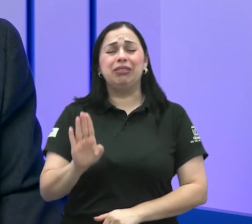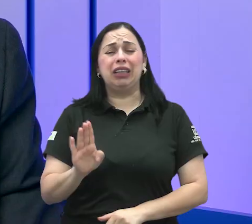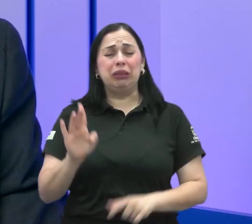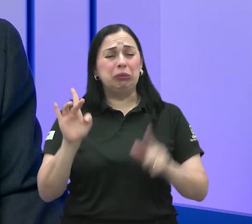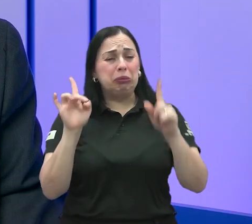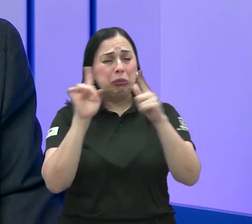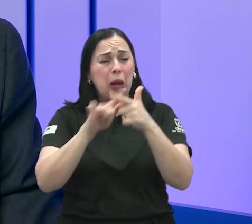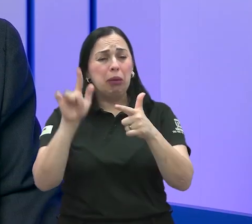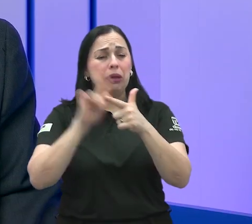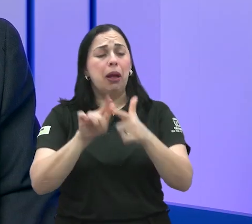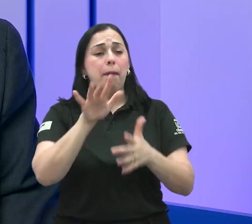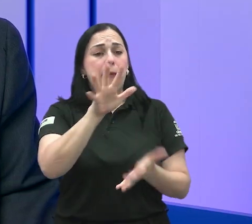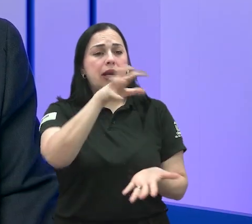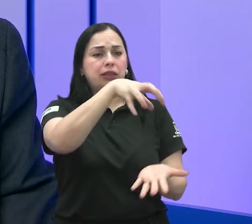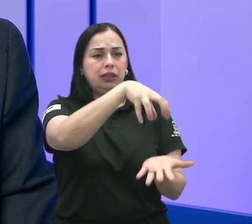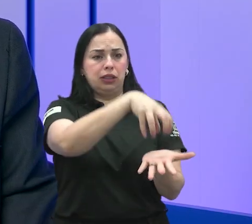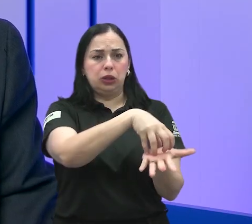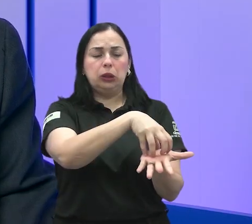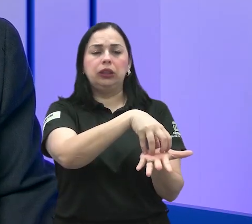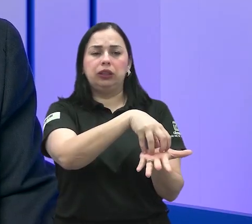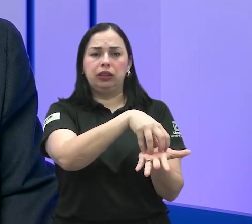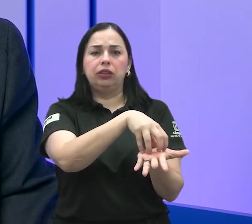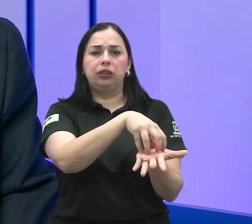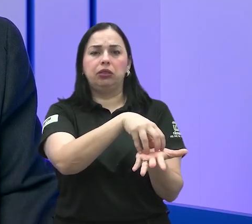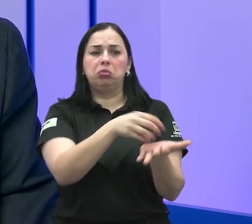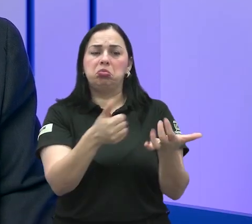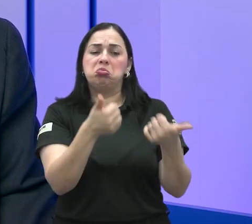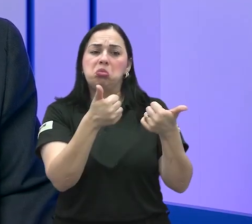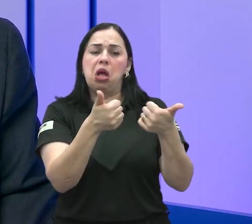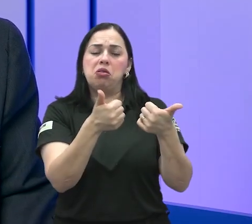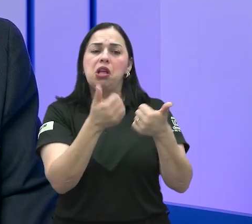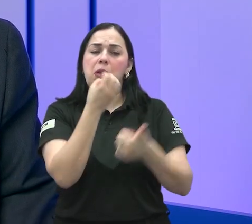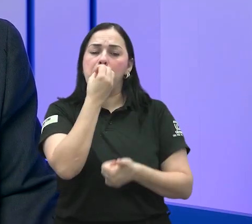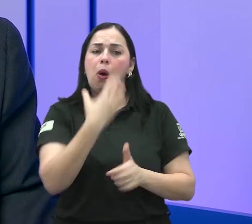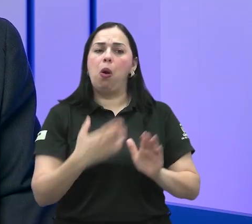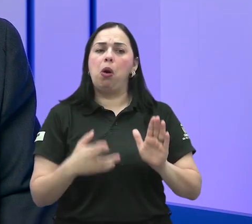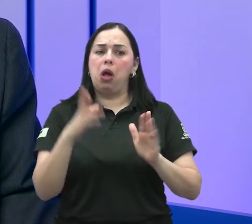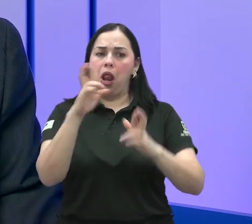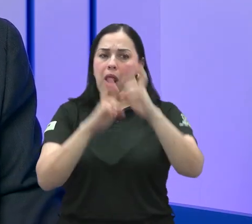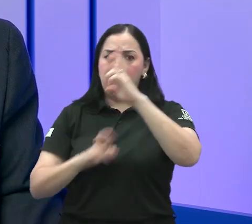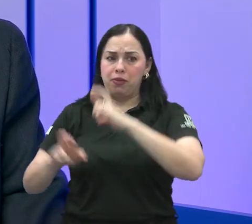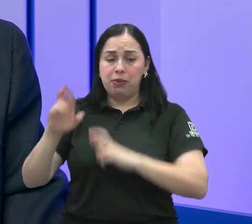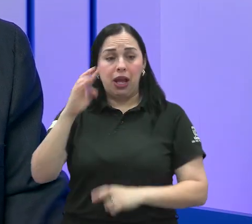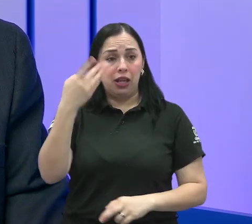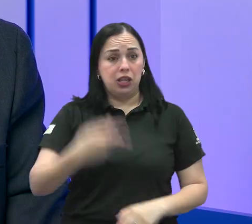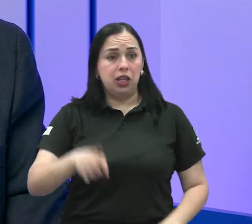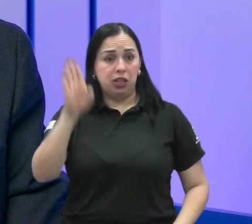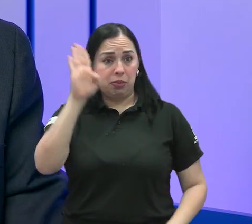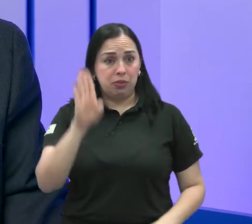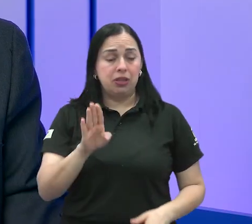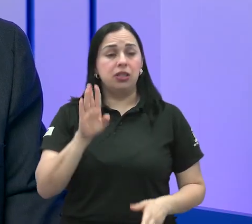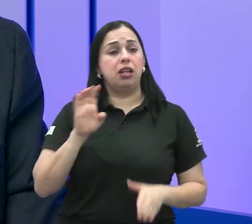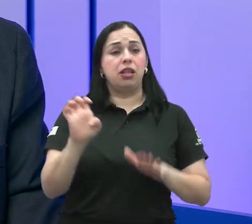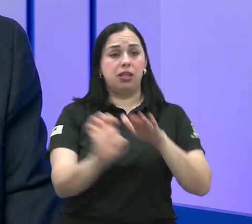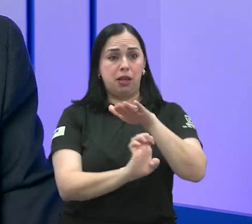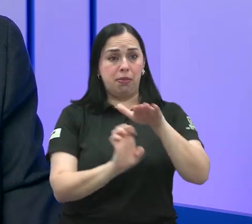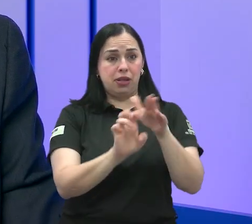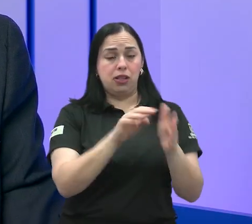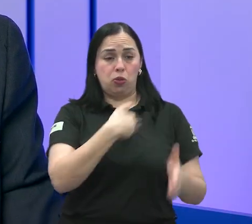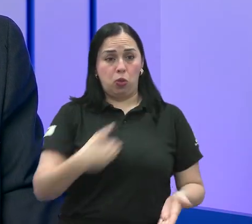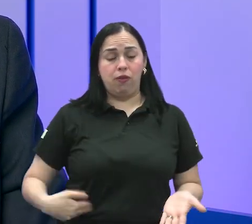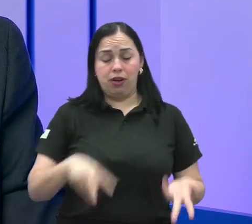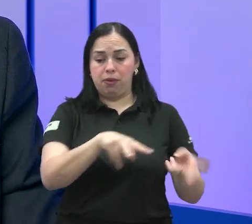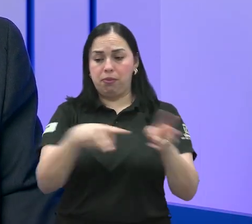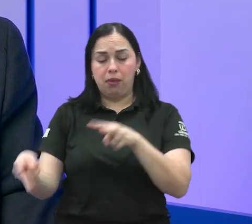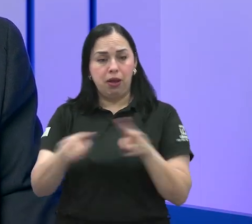entendo que as agências reguladoras, no geral, funcionam bem na regulamentação. O Brasil tem passado por privatizações, nós tivemos